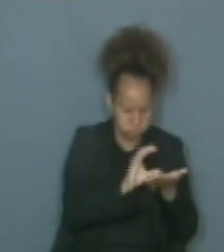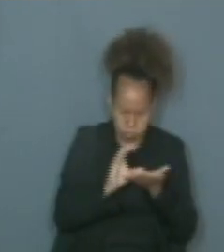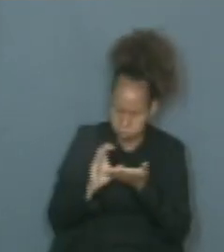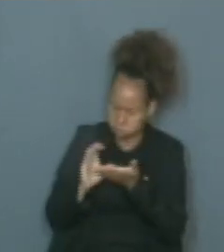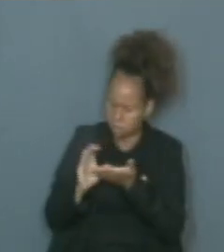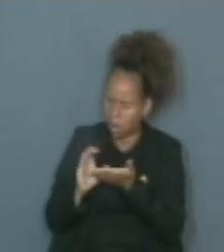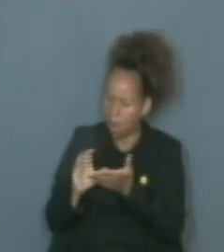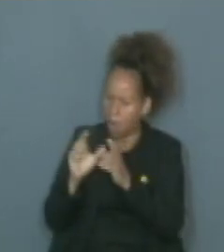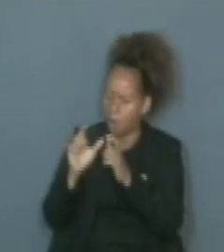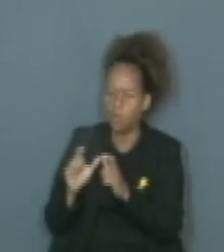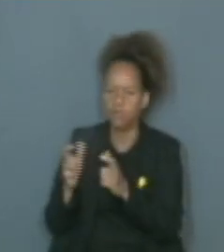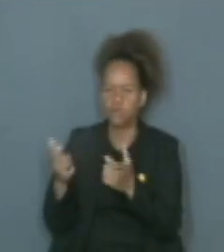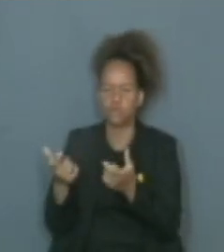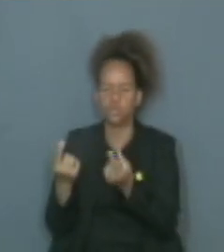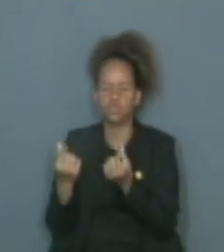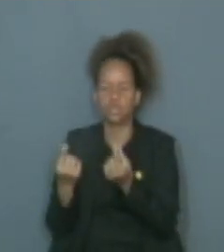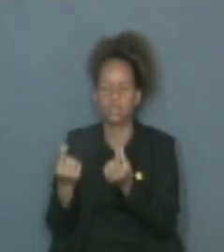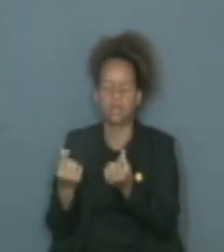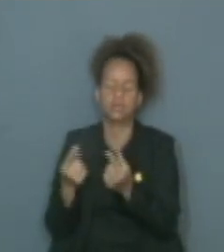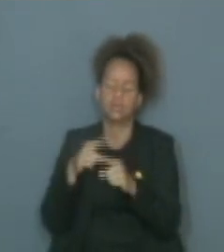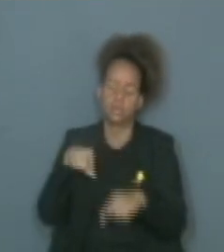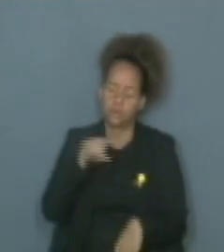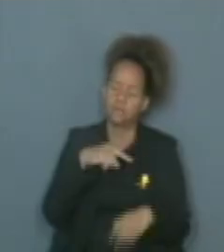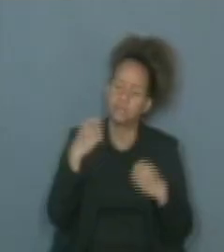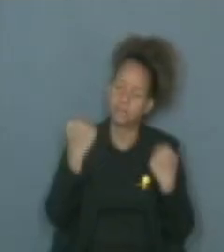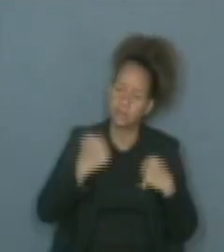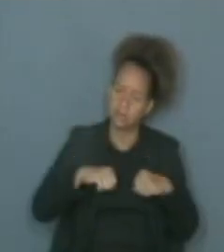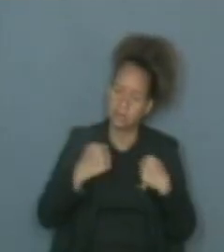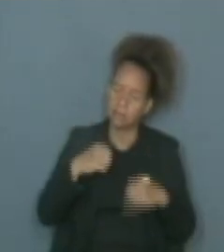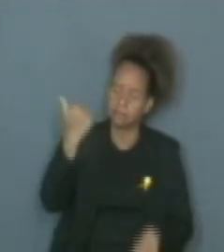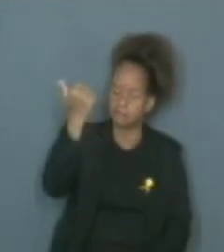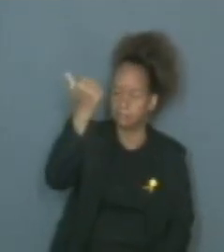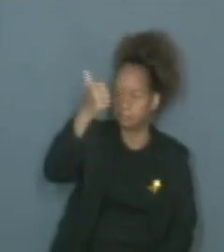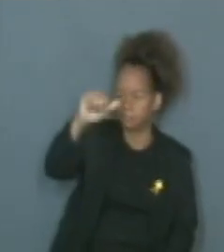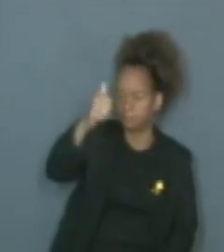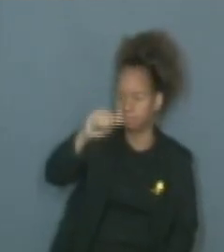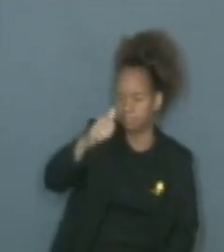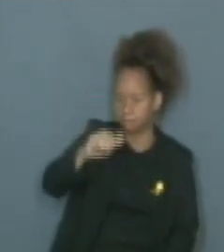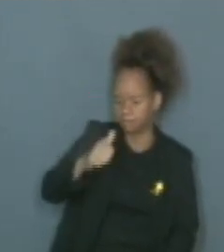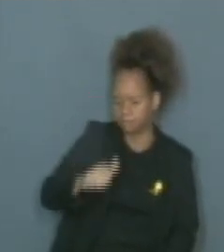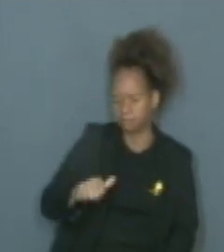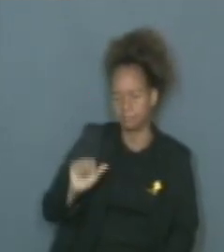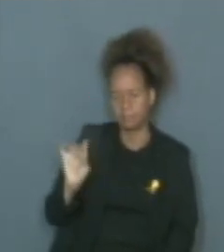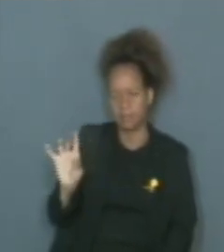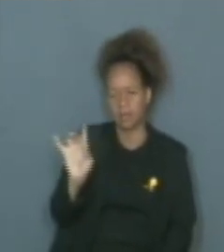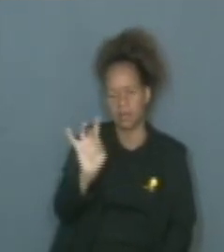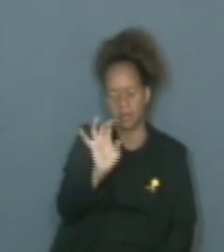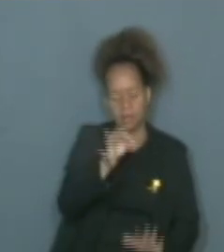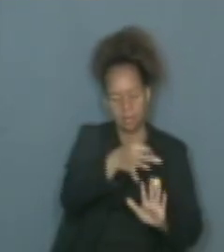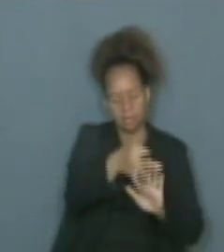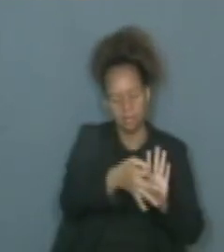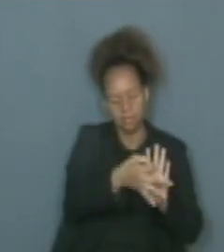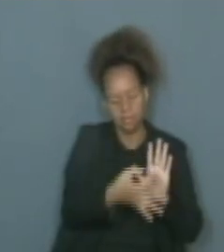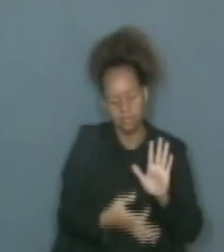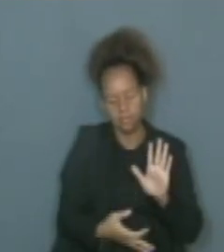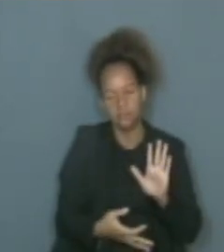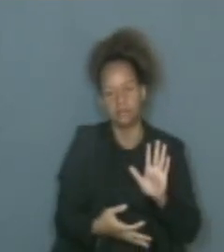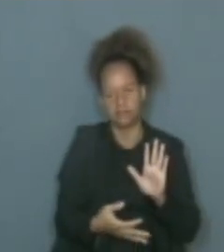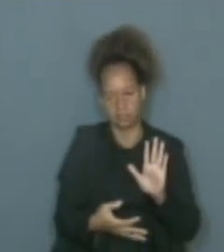o impacto? Nós precisamos aqui avaliar cada parecer